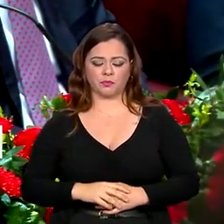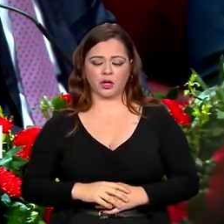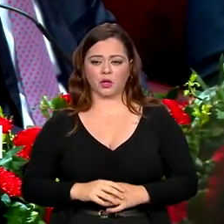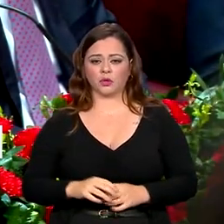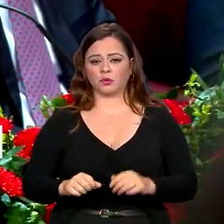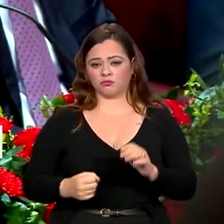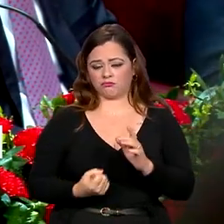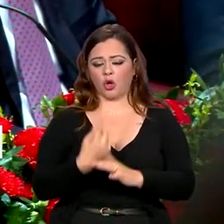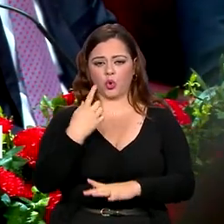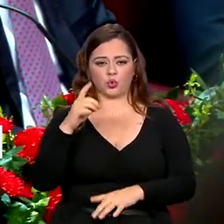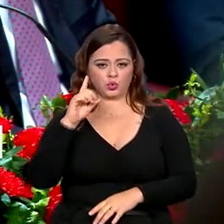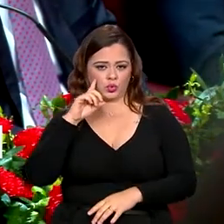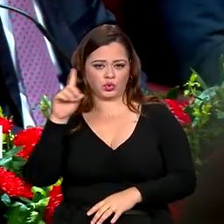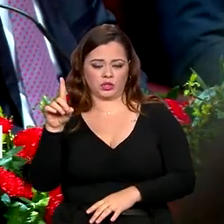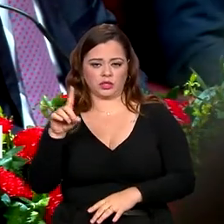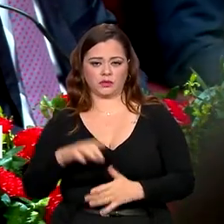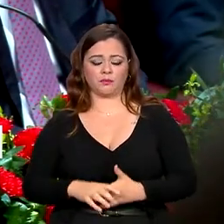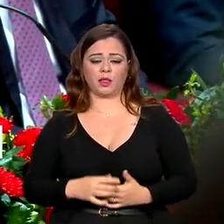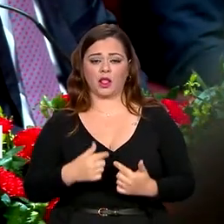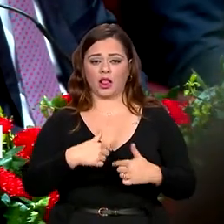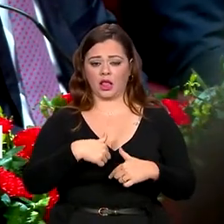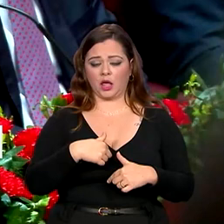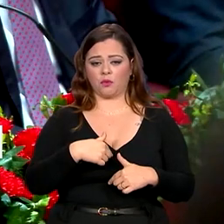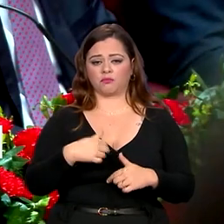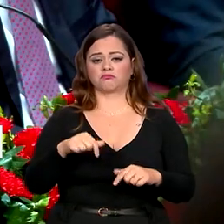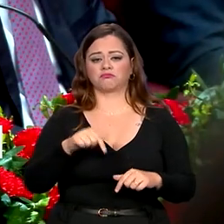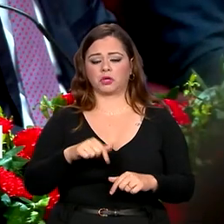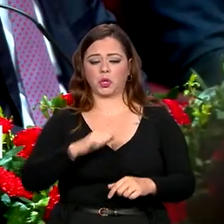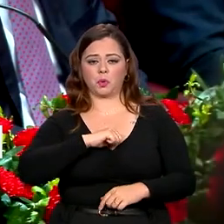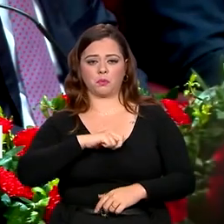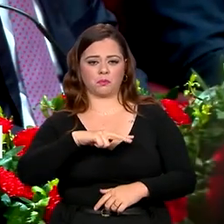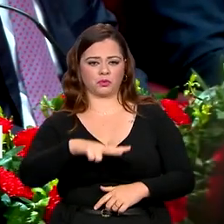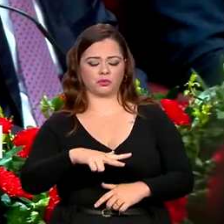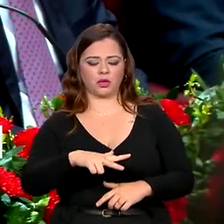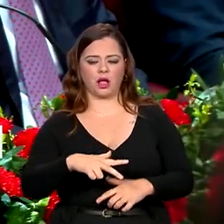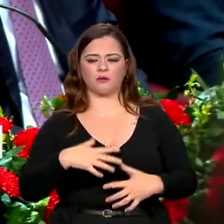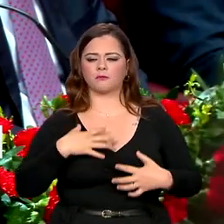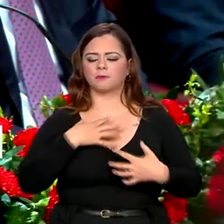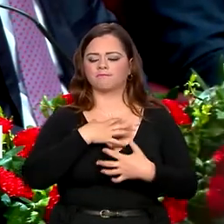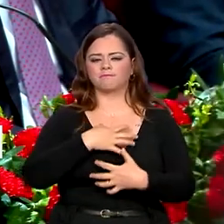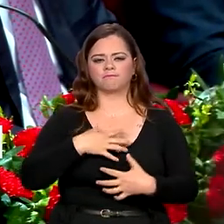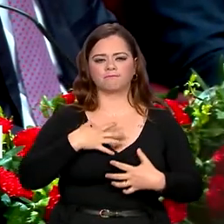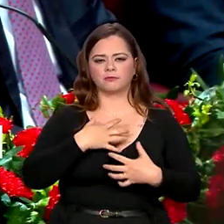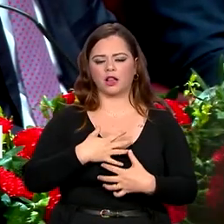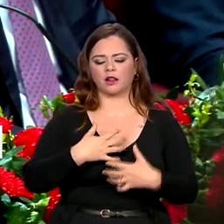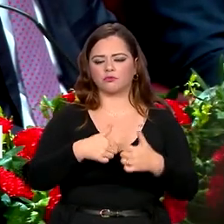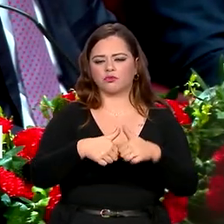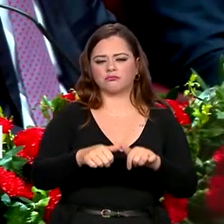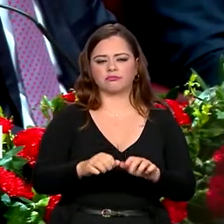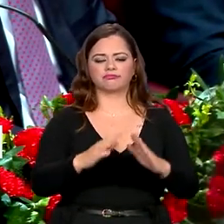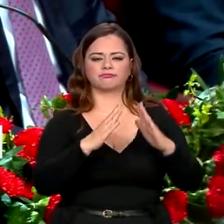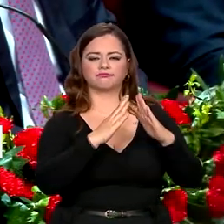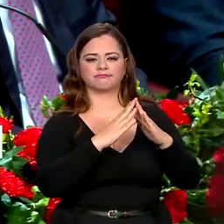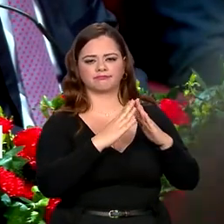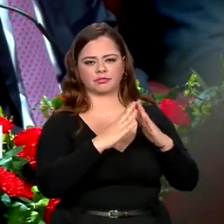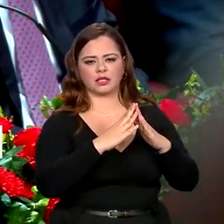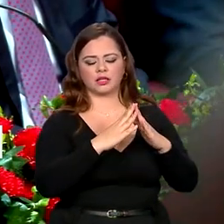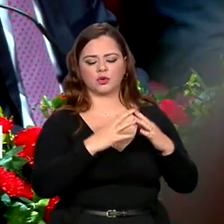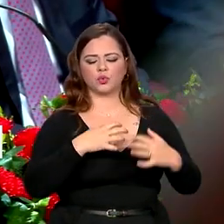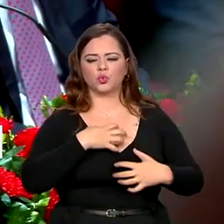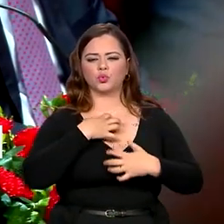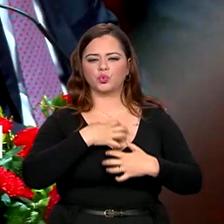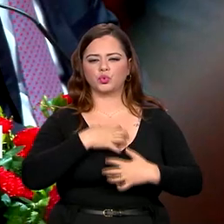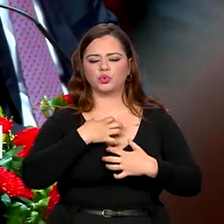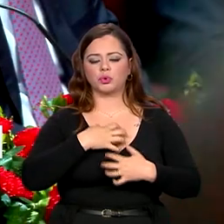últimos dias, tive aqui em Portugal a inconfundível sensação de estar em casa, sentimento